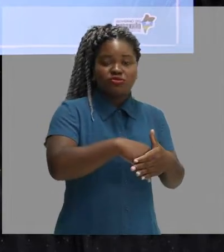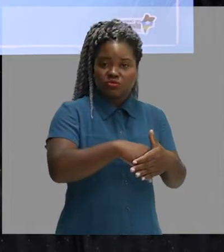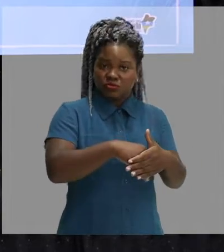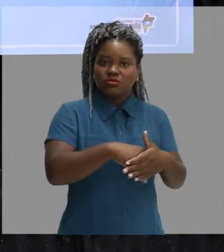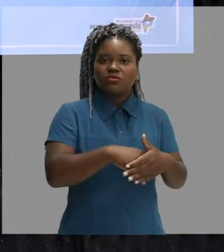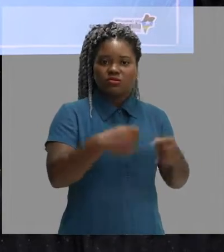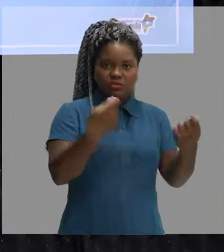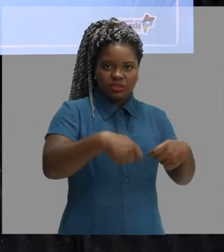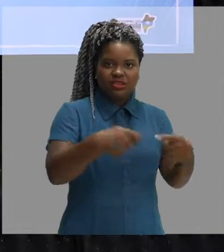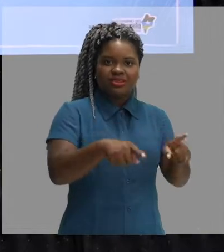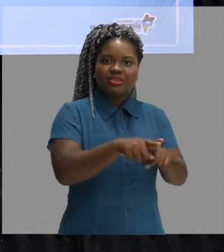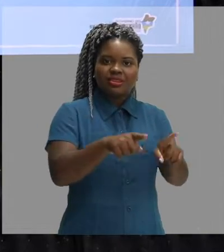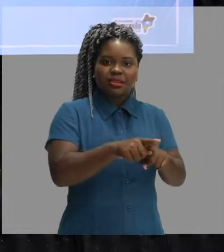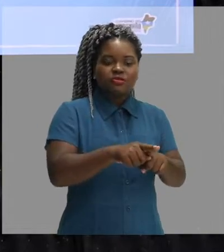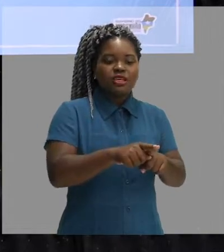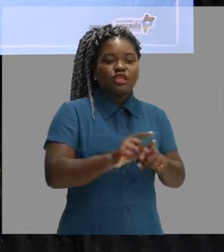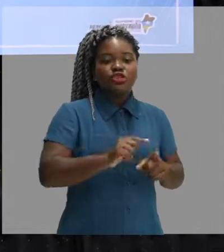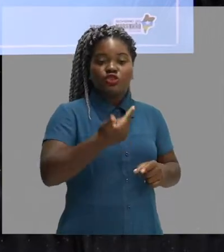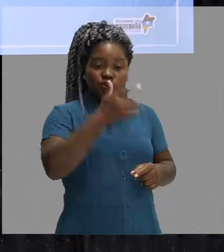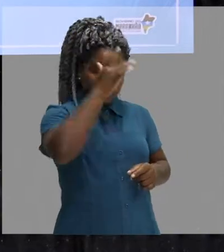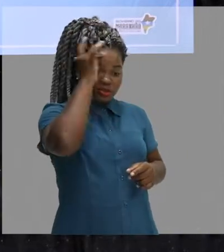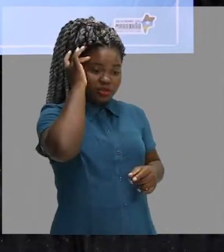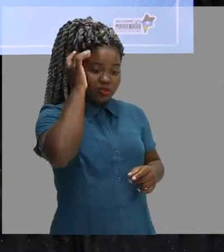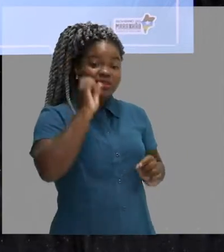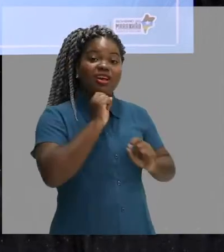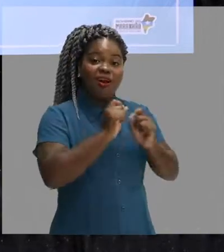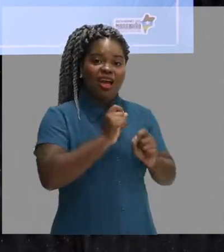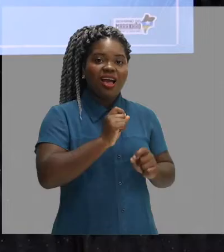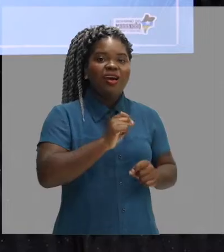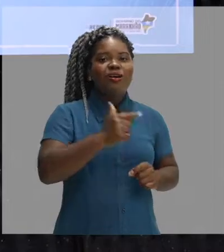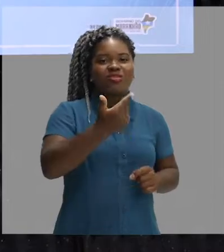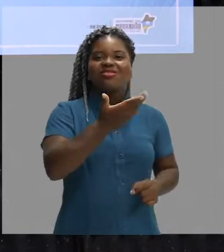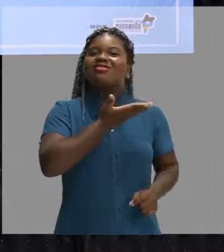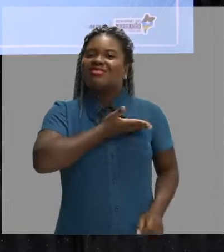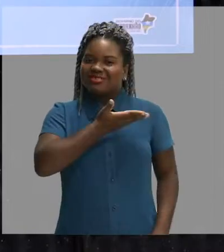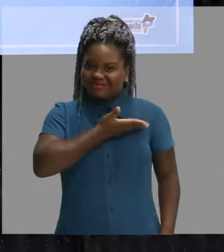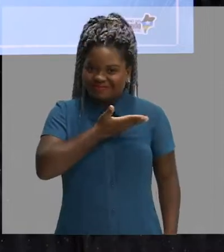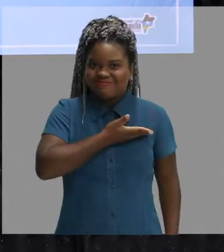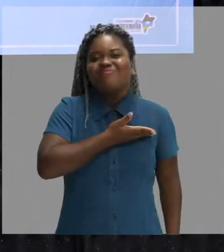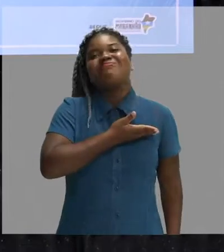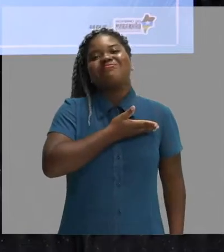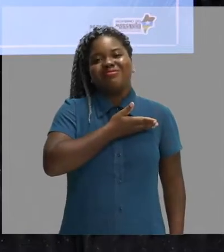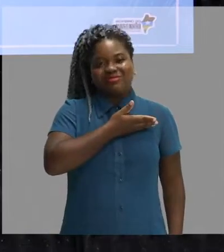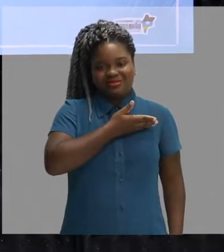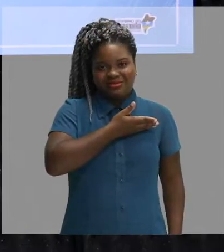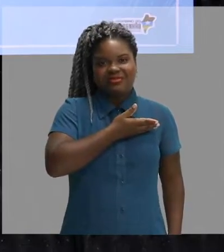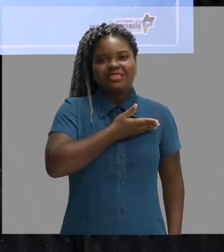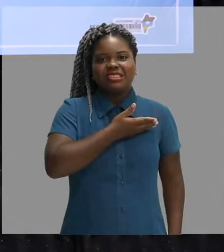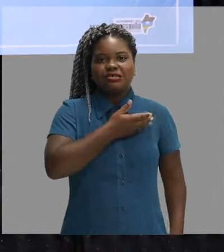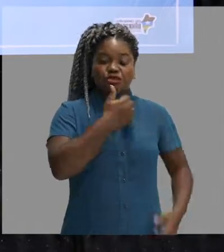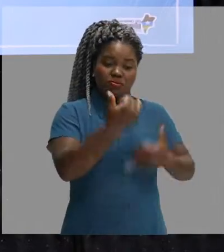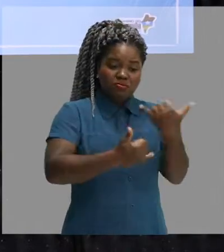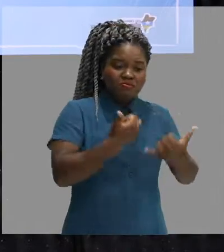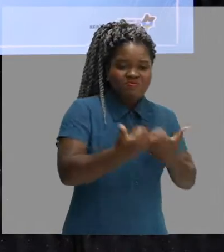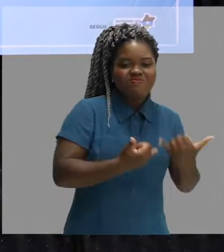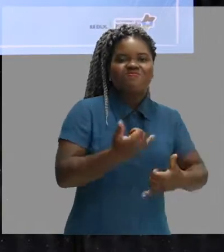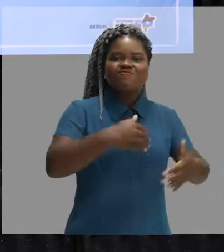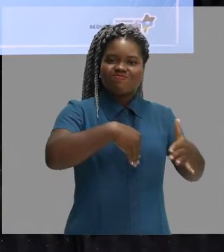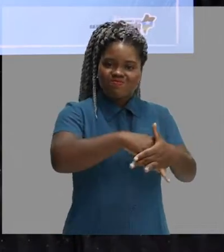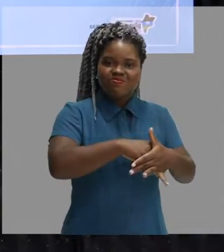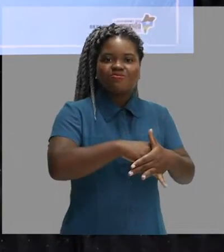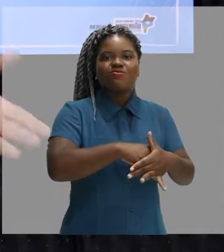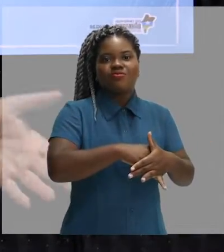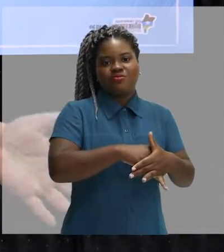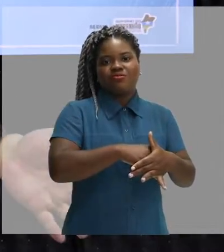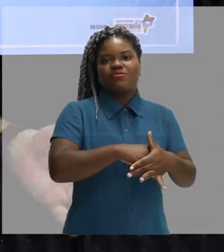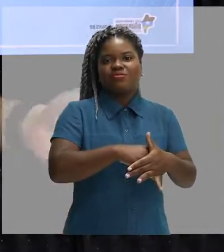você precisa também de mais pessoas, que são seus amigos. E geralmente você joga bola fora de casa, porque a tua própria mãe e teu pai